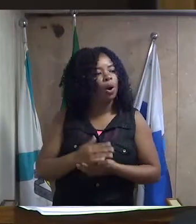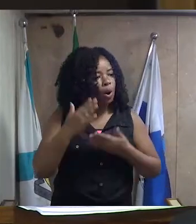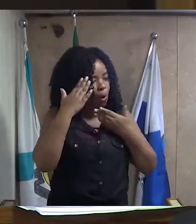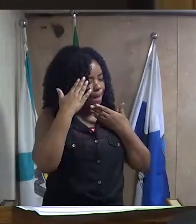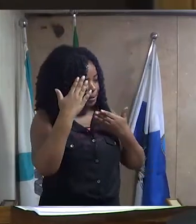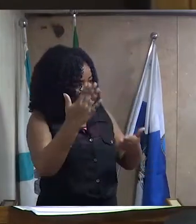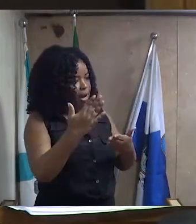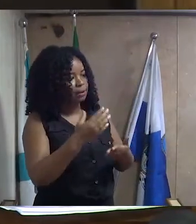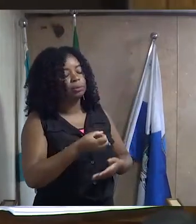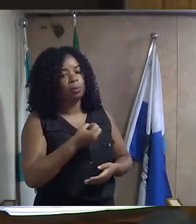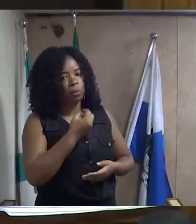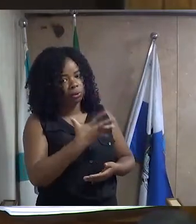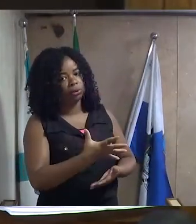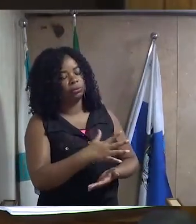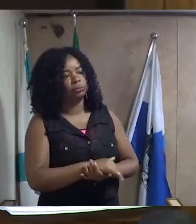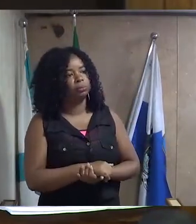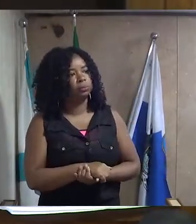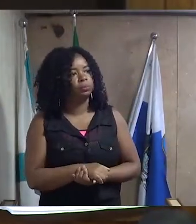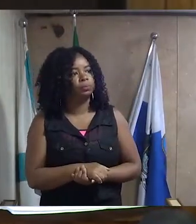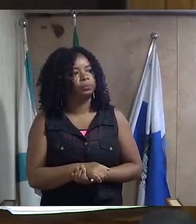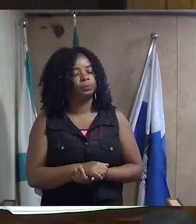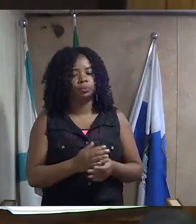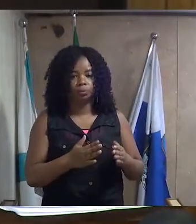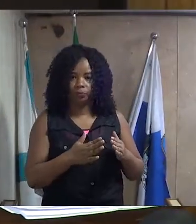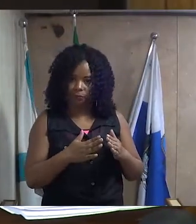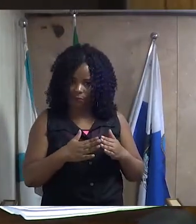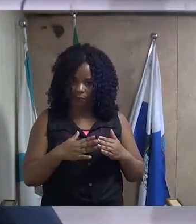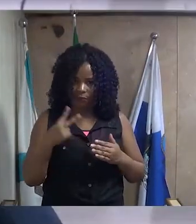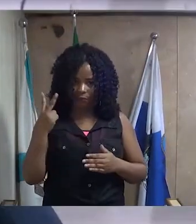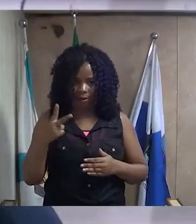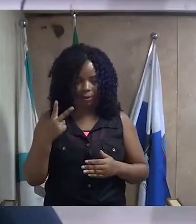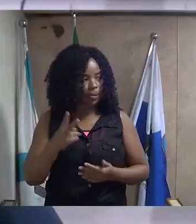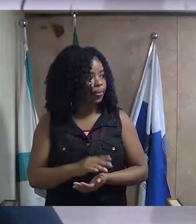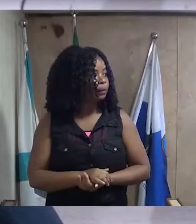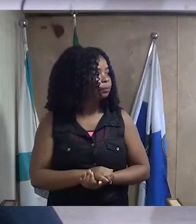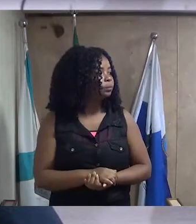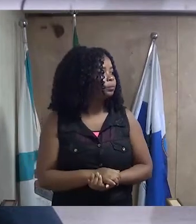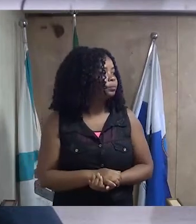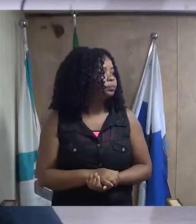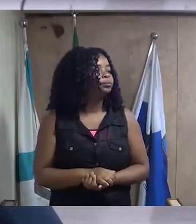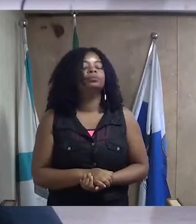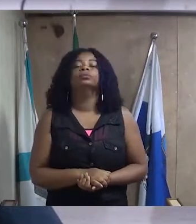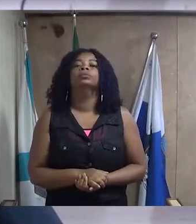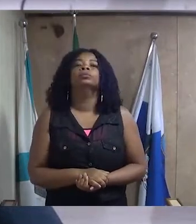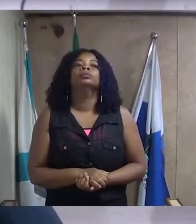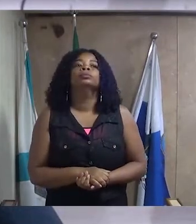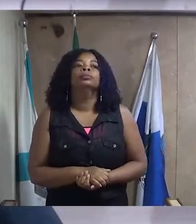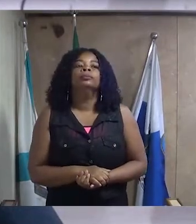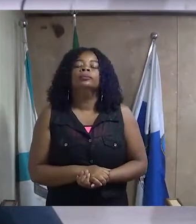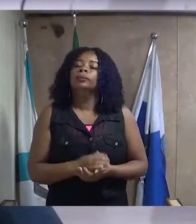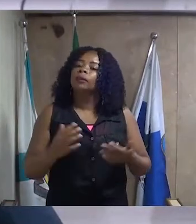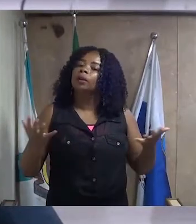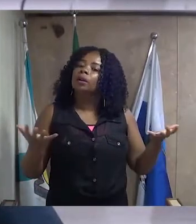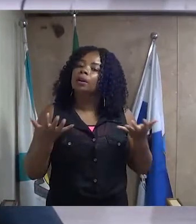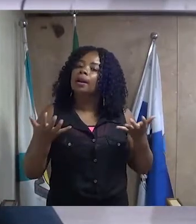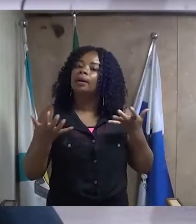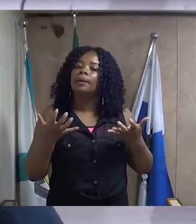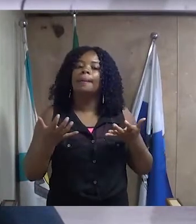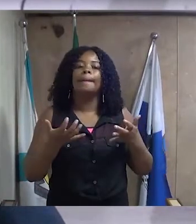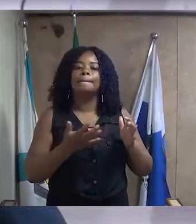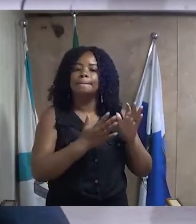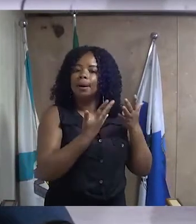pela benevolência. Por favor, vereador. Excelência, eu gostaria de inicialmente